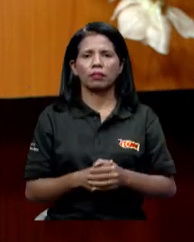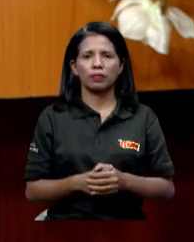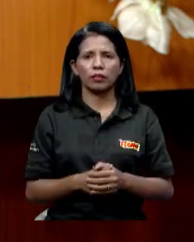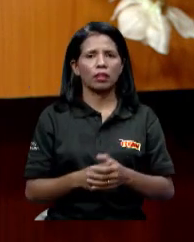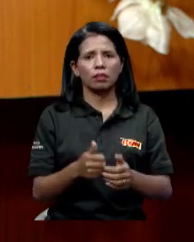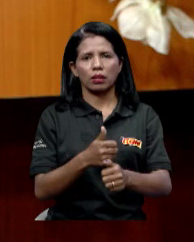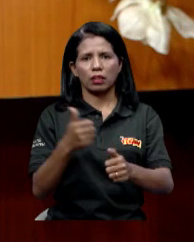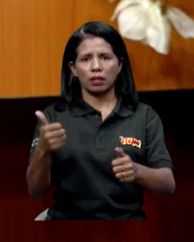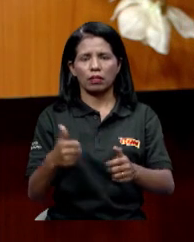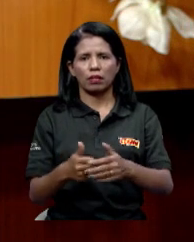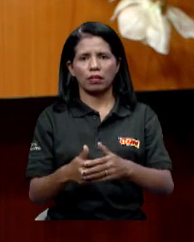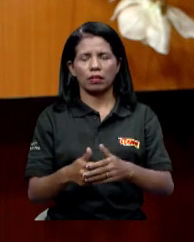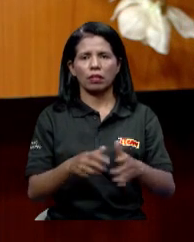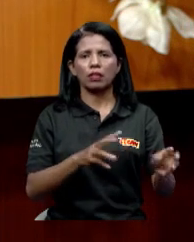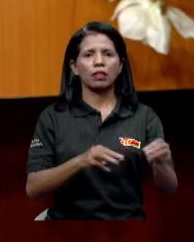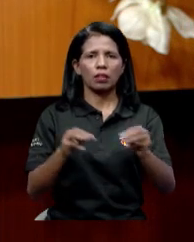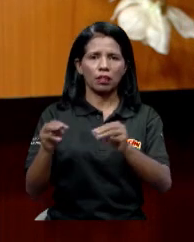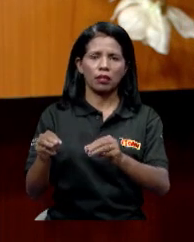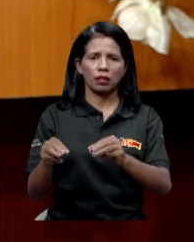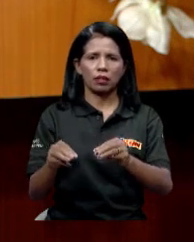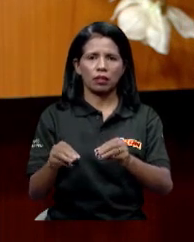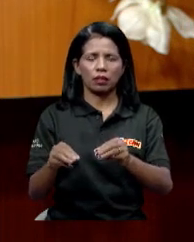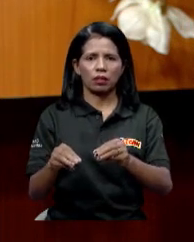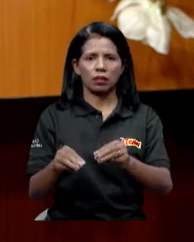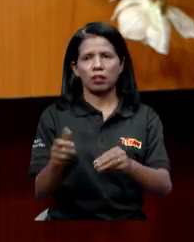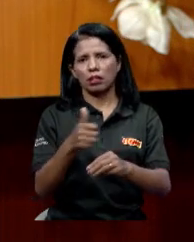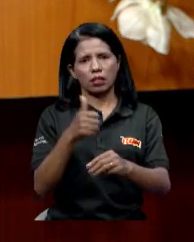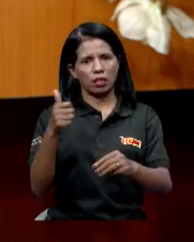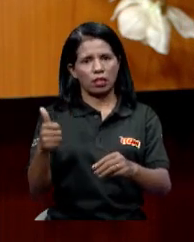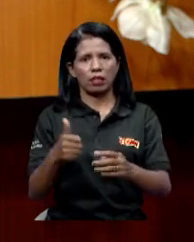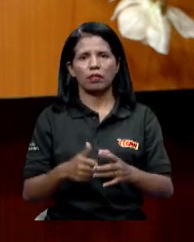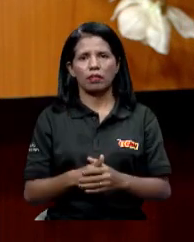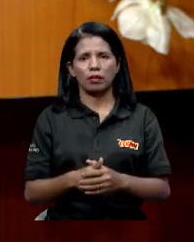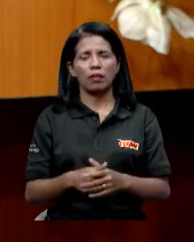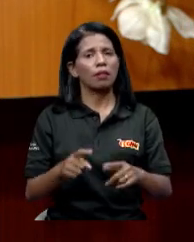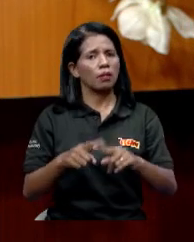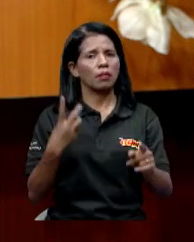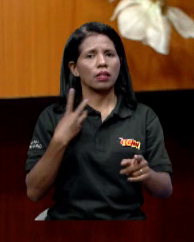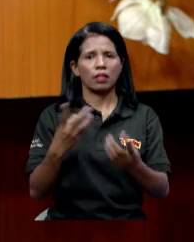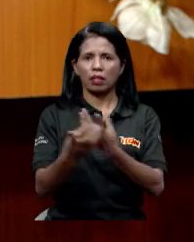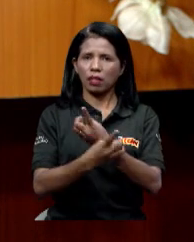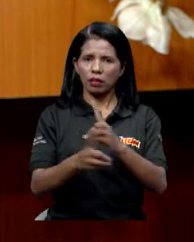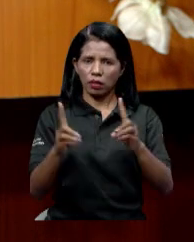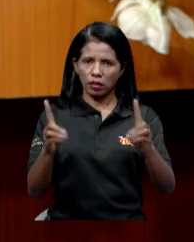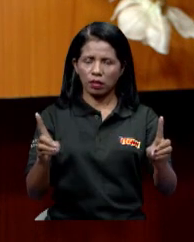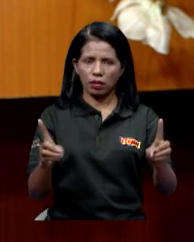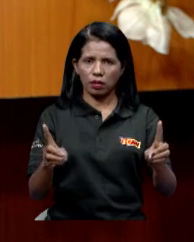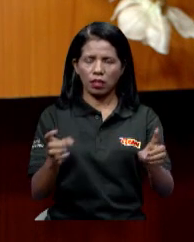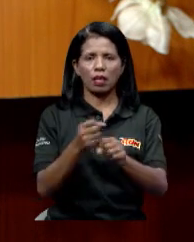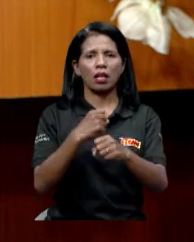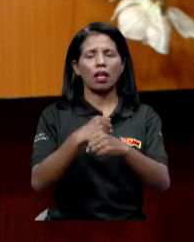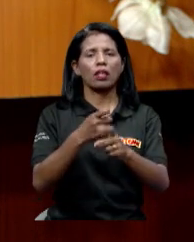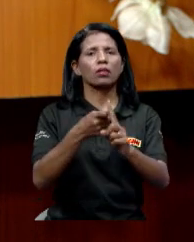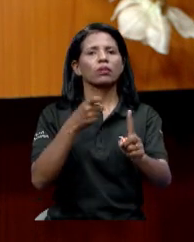bacelo que dá é monarquia bacelo mas bem ita democracia resulta em livre eleição